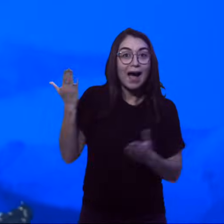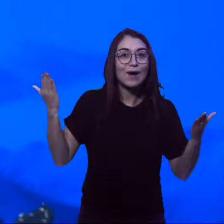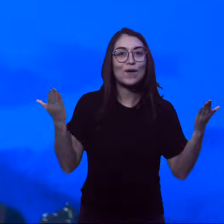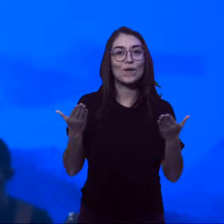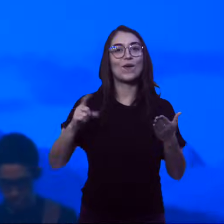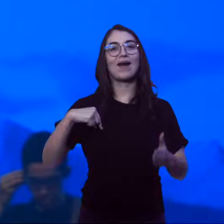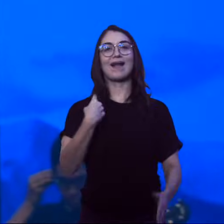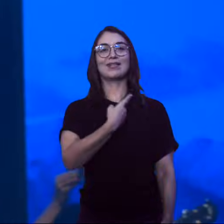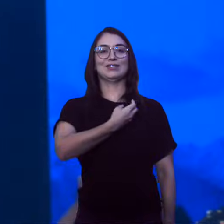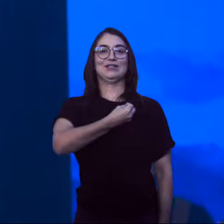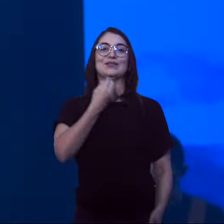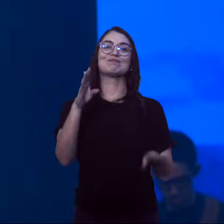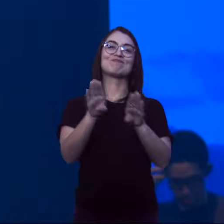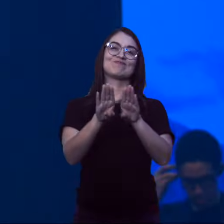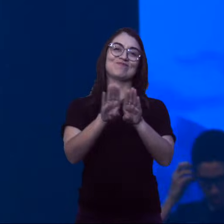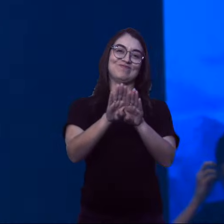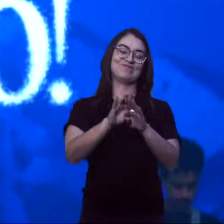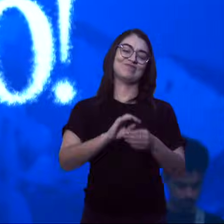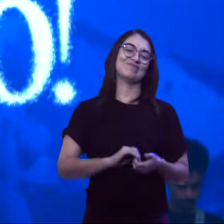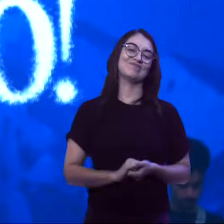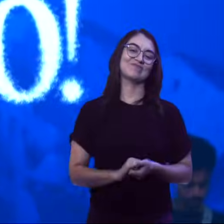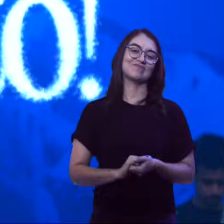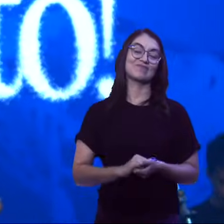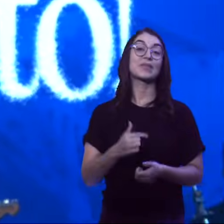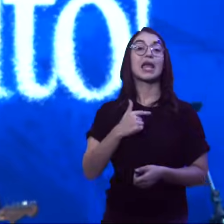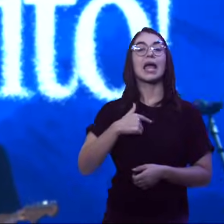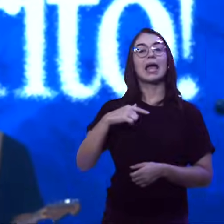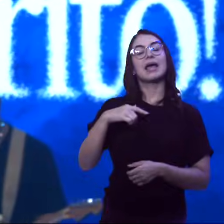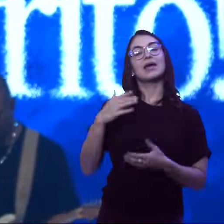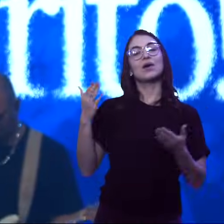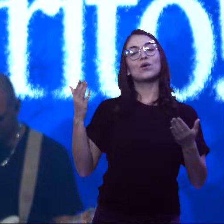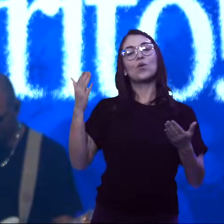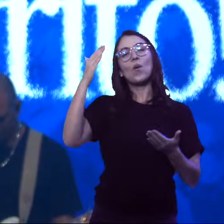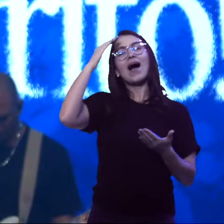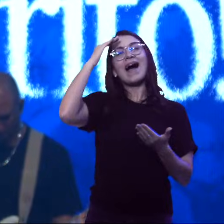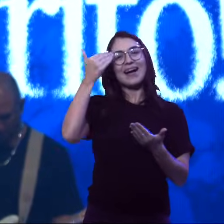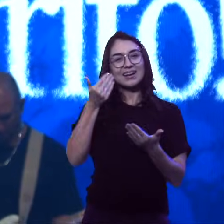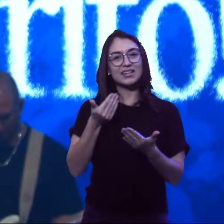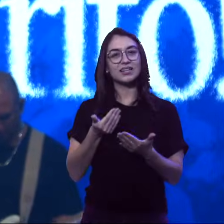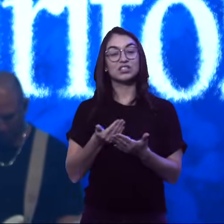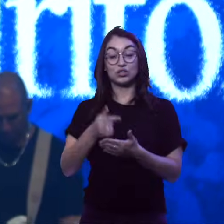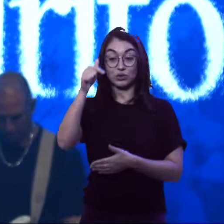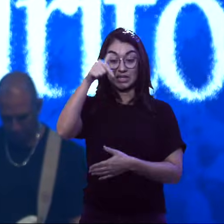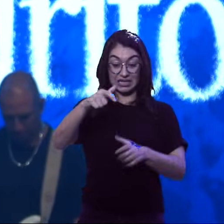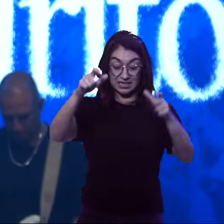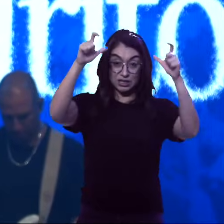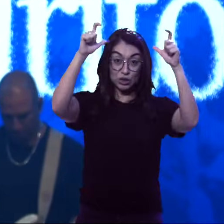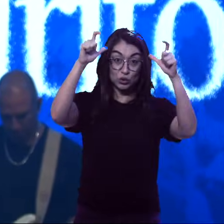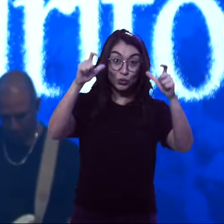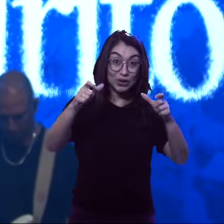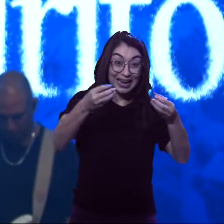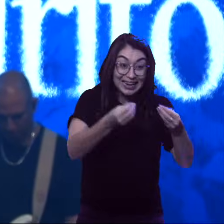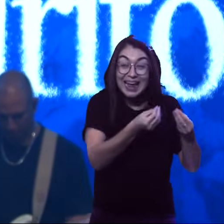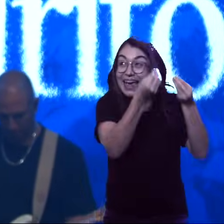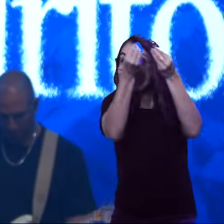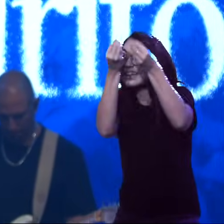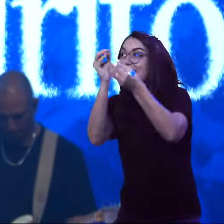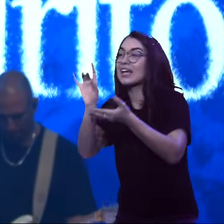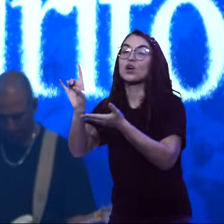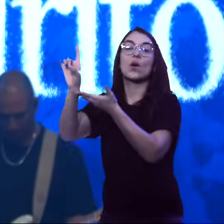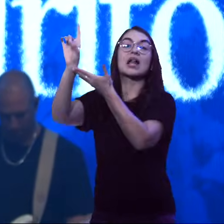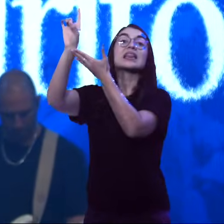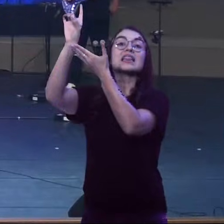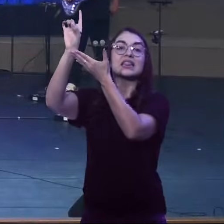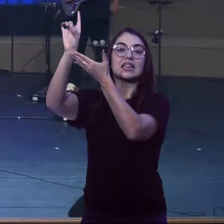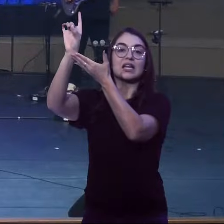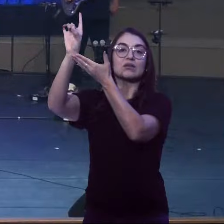E sabe, é uma bênção ter um templo assim. Eu acredito que esse lugar aqui é consagrado a Deus. Consagrado